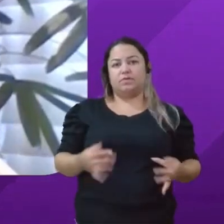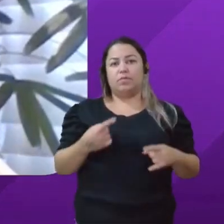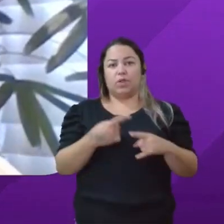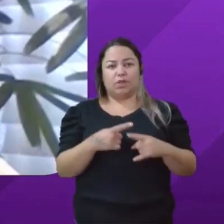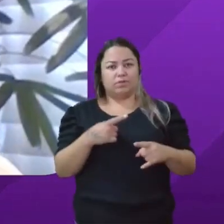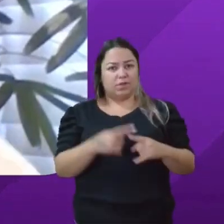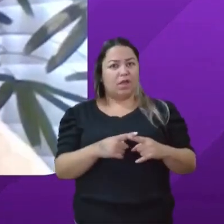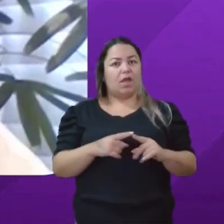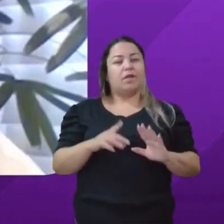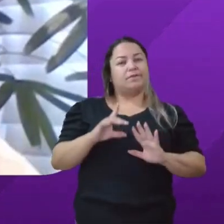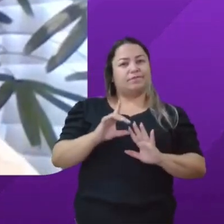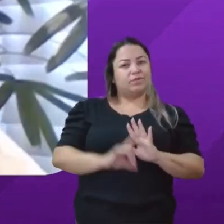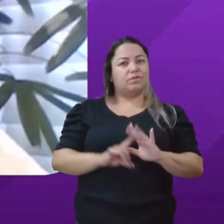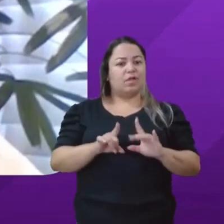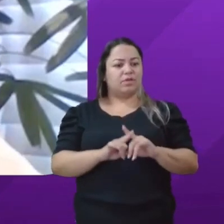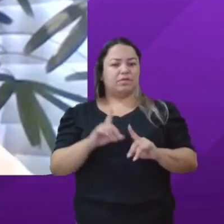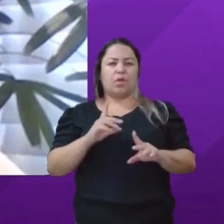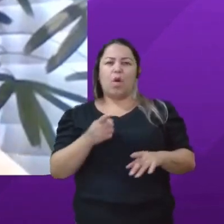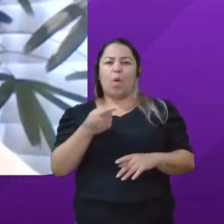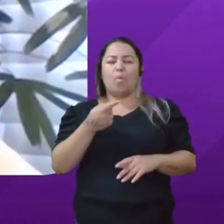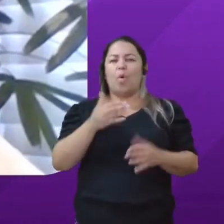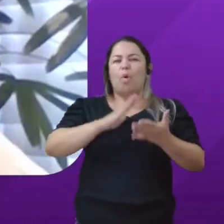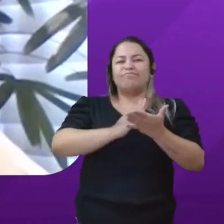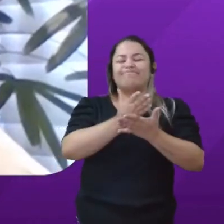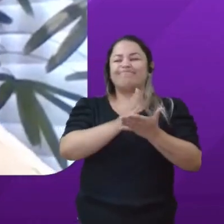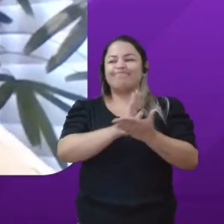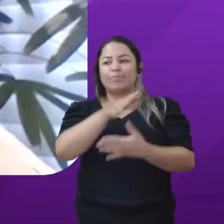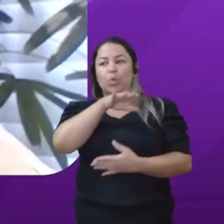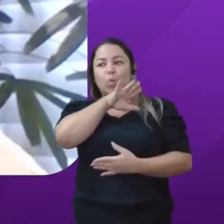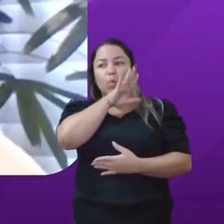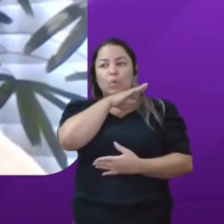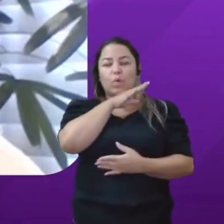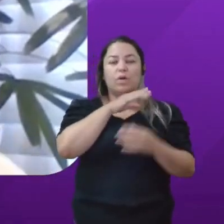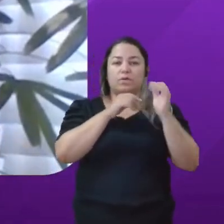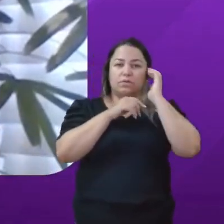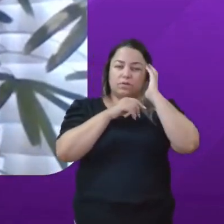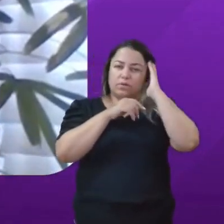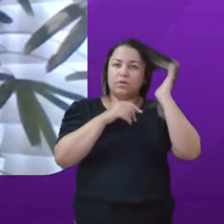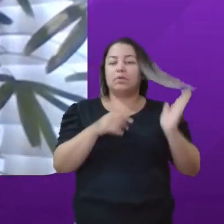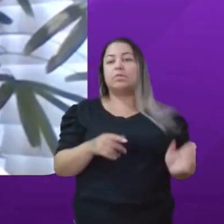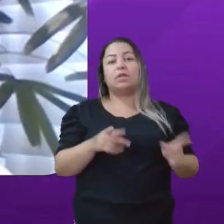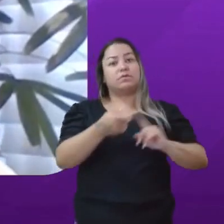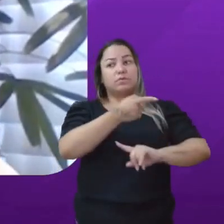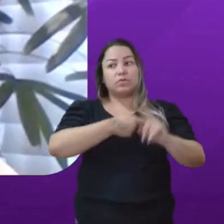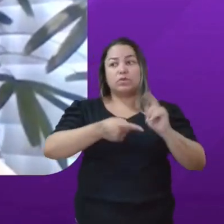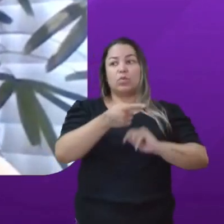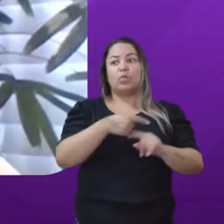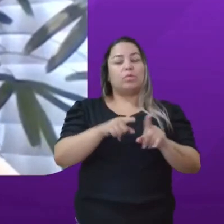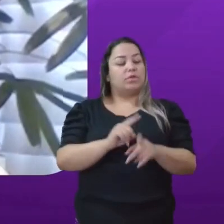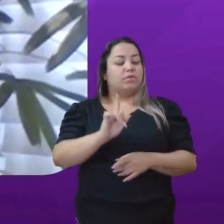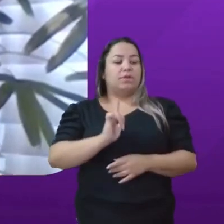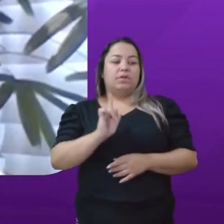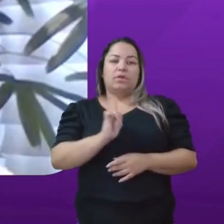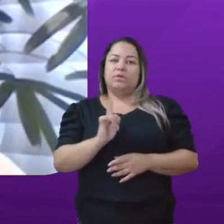tributário ele tende a ser um pouquinho mais chatinho, eu vou simplificar. A capacidade econômica é basicamente o quanto você vai ter